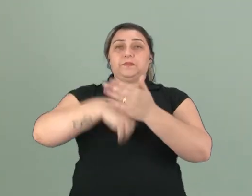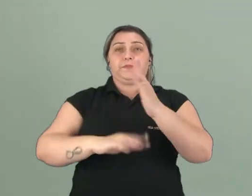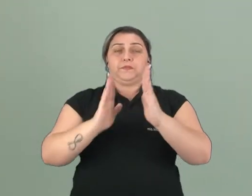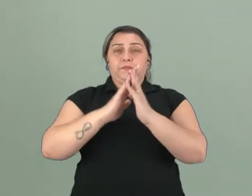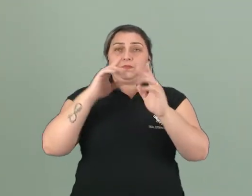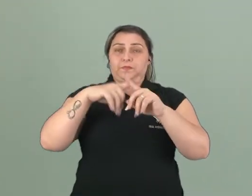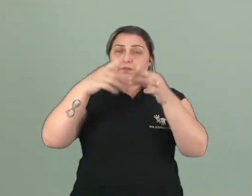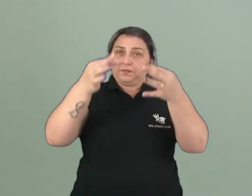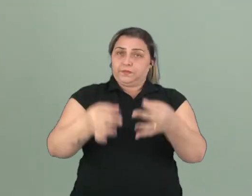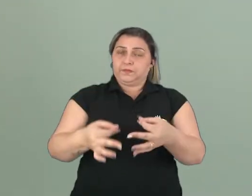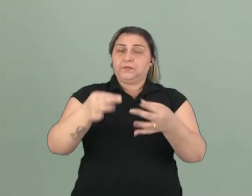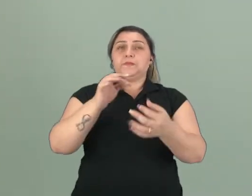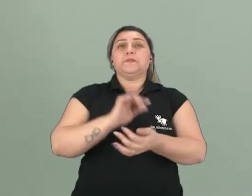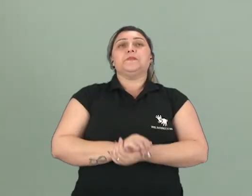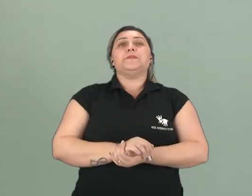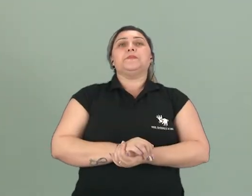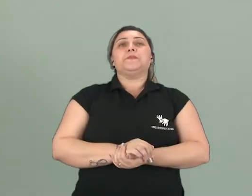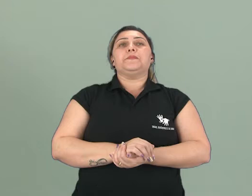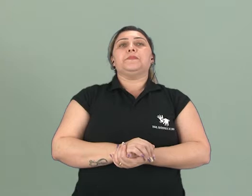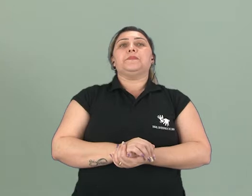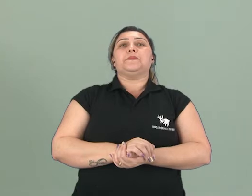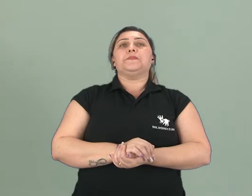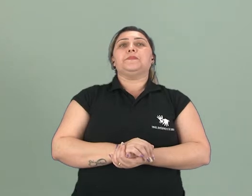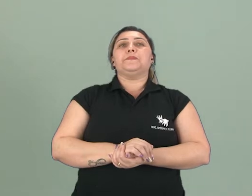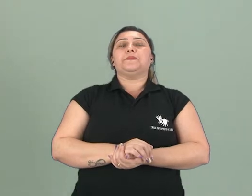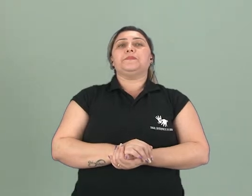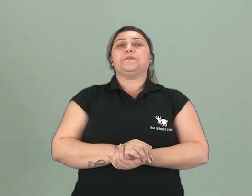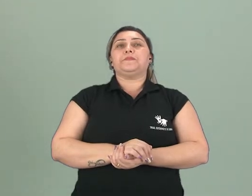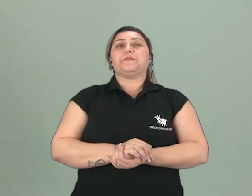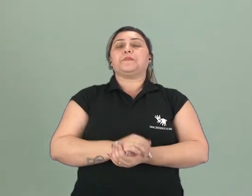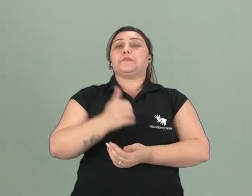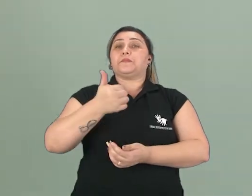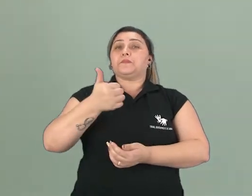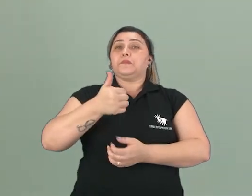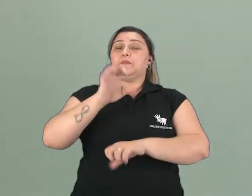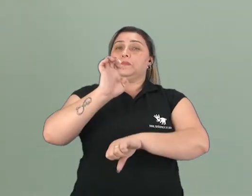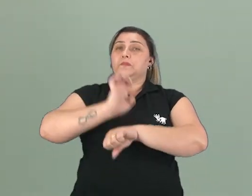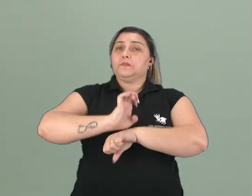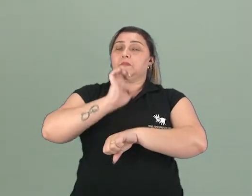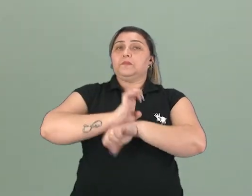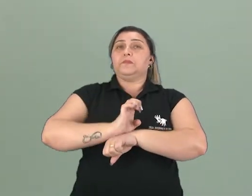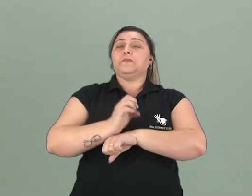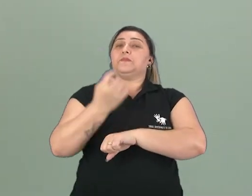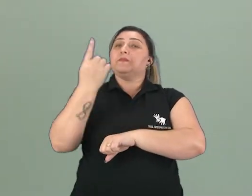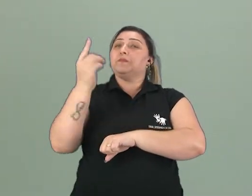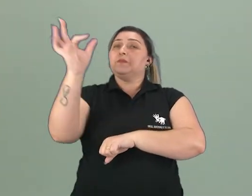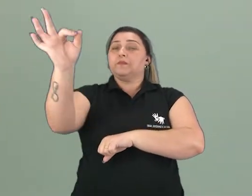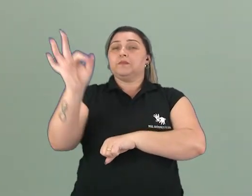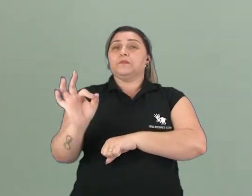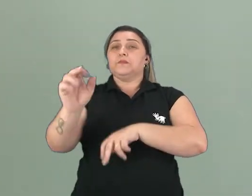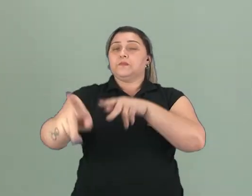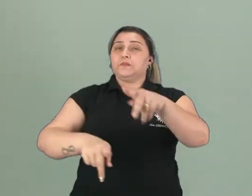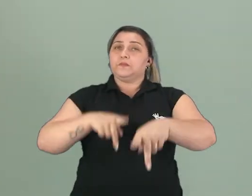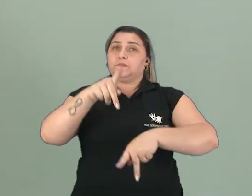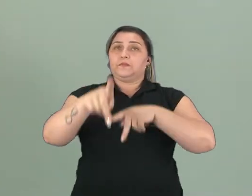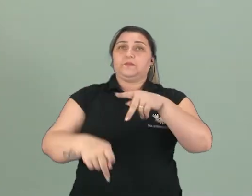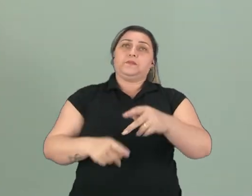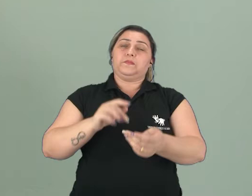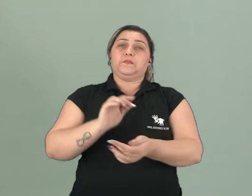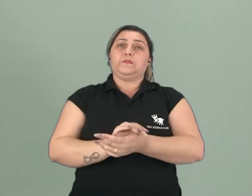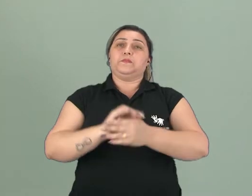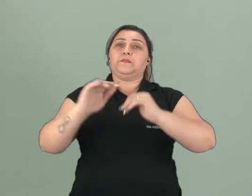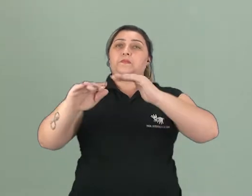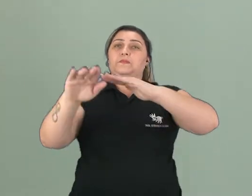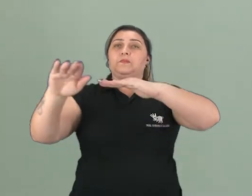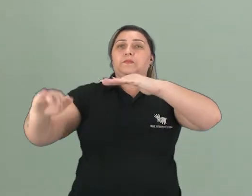da igreja, certo? Tinham cargos na igreja. Eles ocupavam o primeiro estado e eram cerca de 1% da população. Abaixo